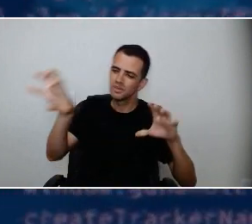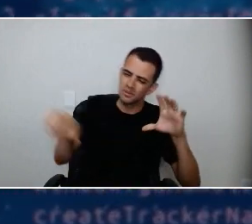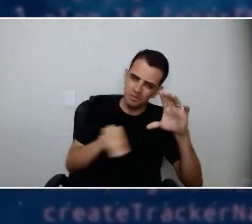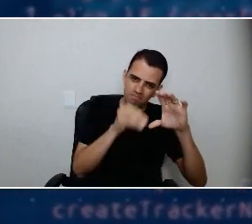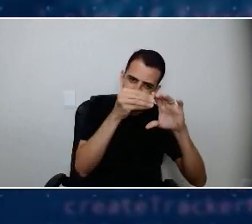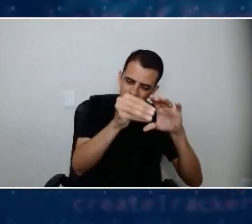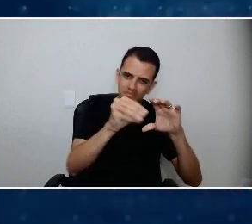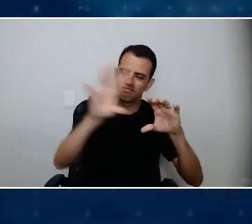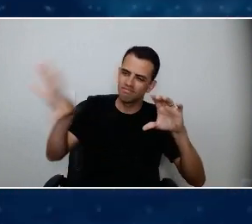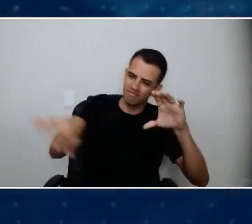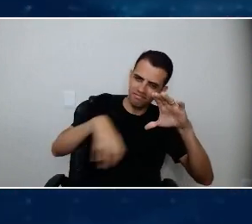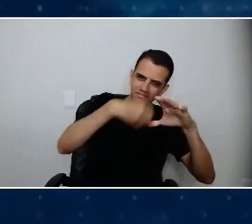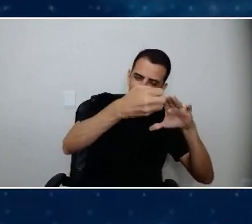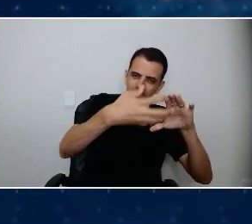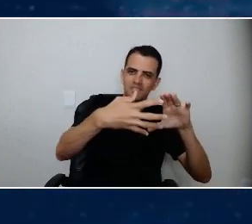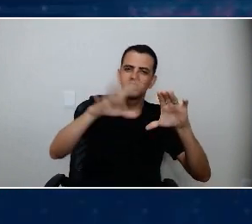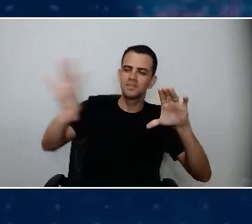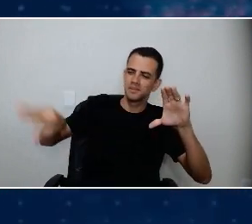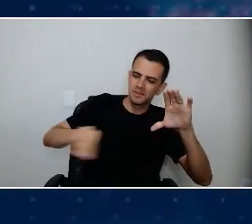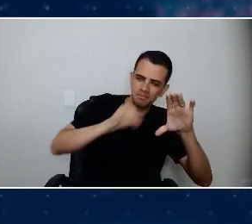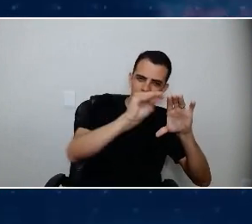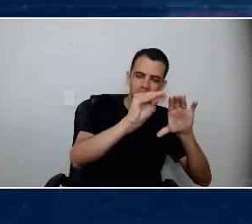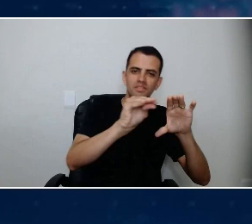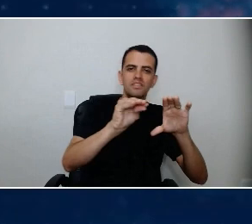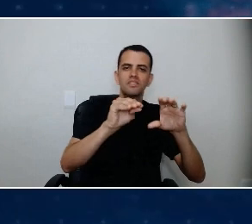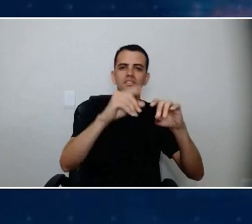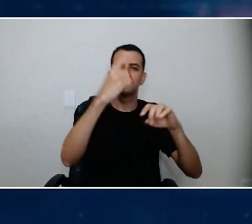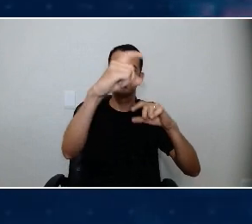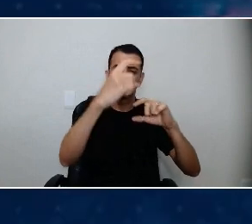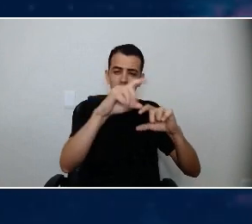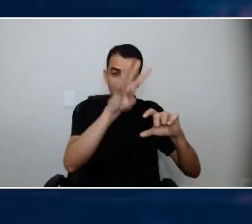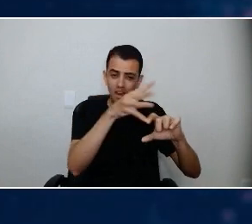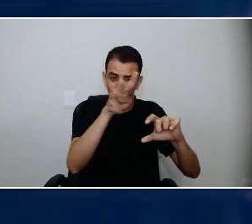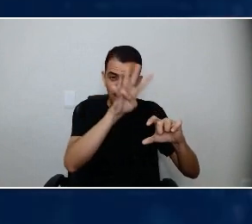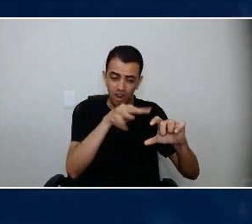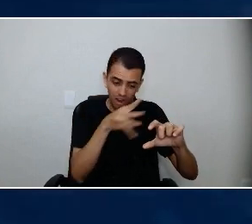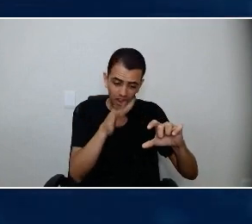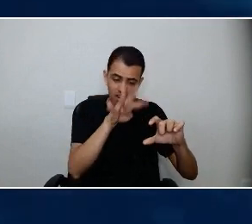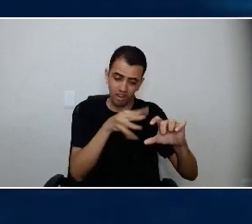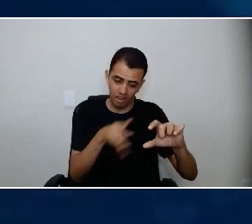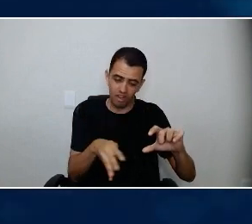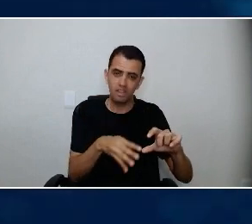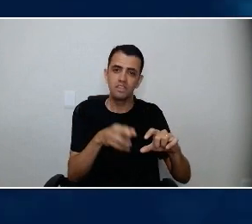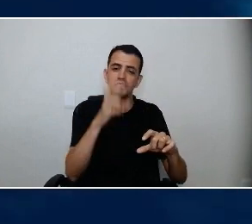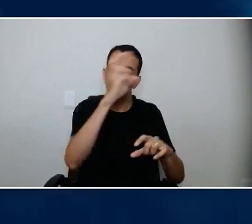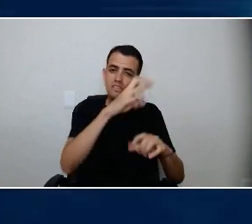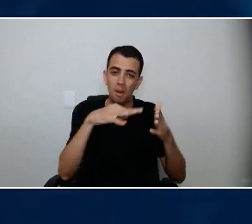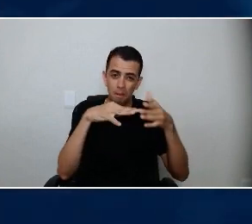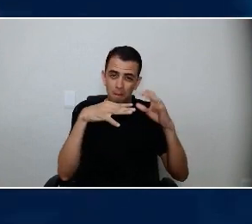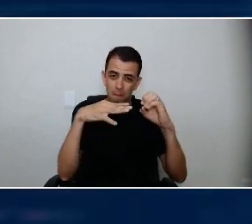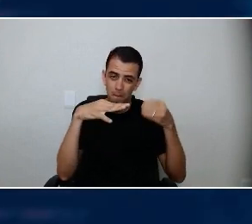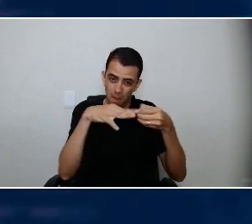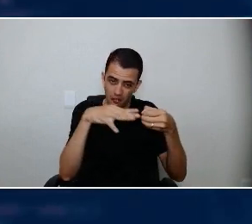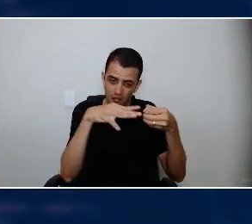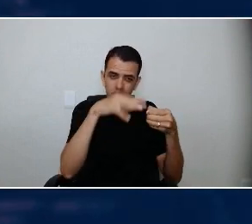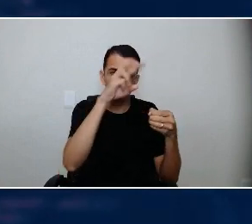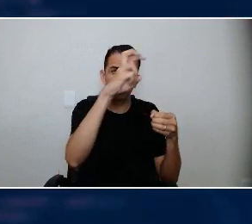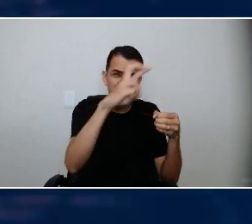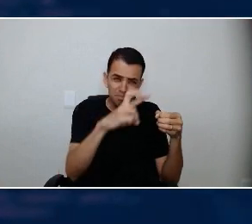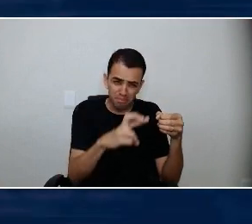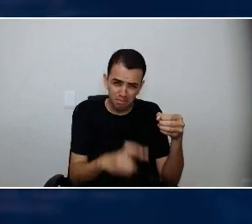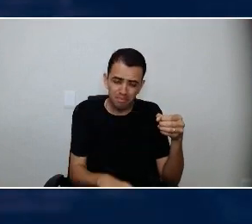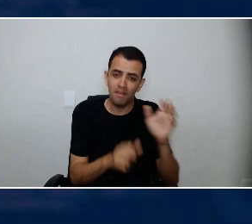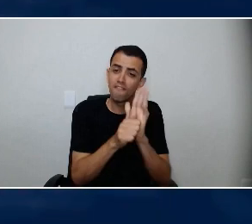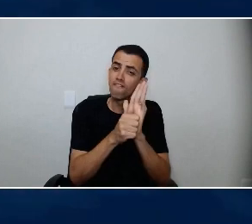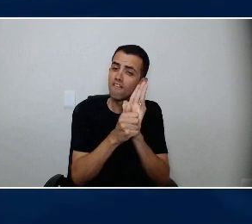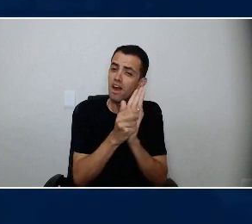usuário você nada mais vai ter fazer do que fazer várias leituras no seu banco de dados você percebendo ou não você estando ciente ou não